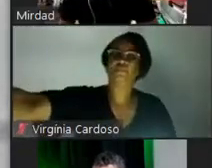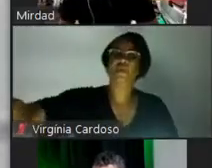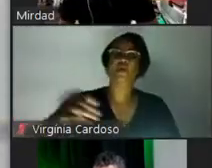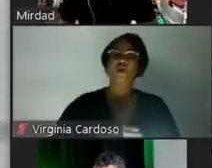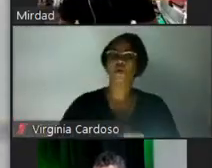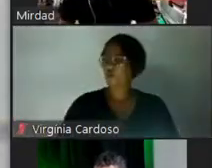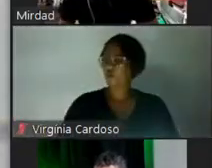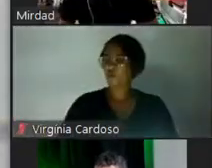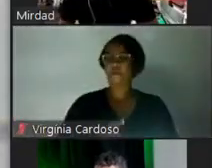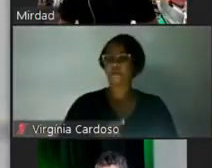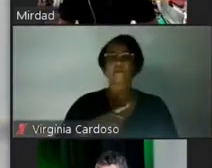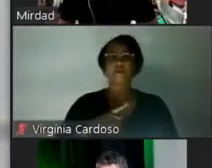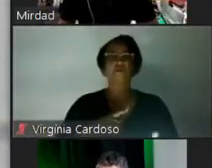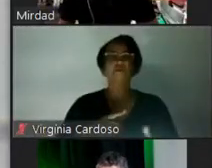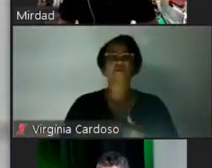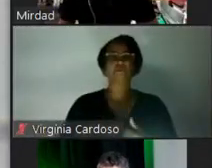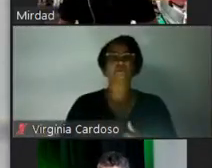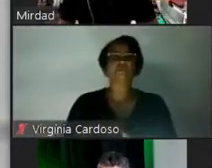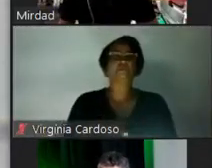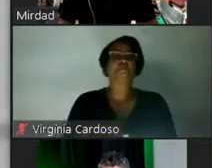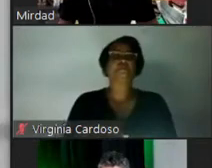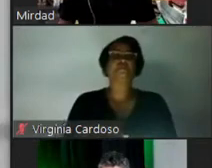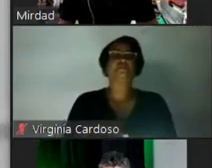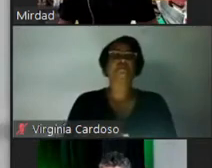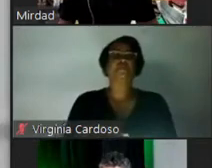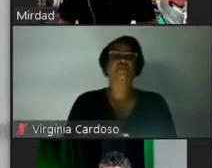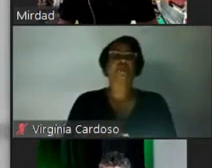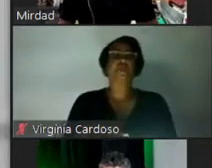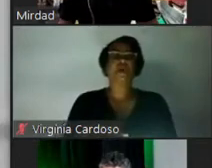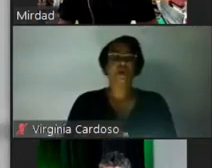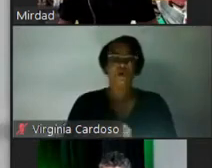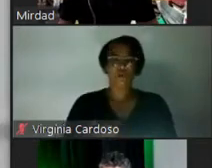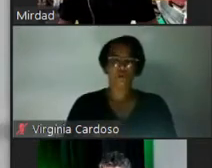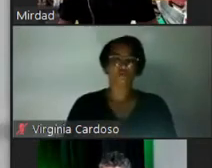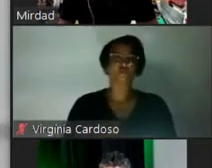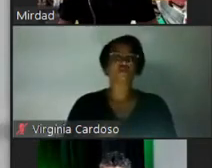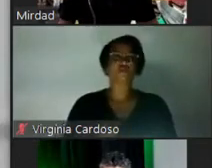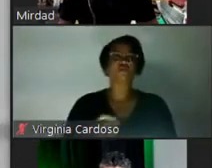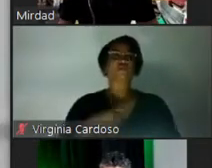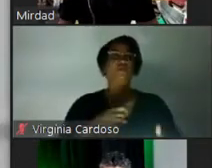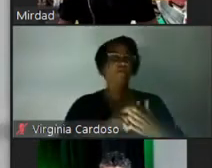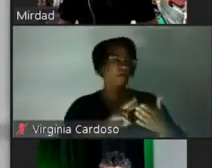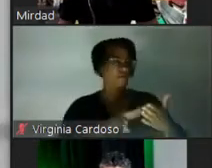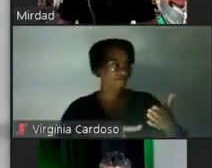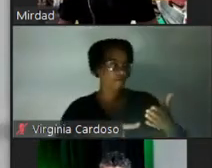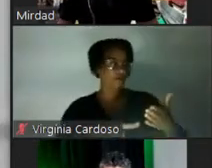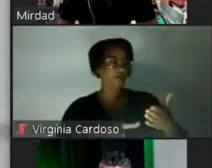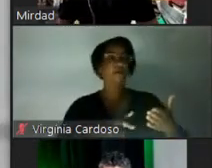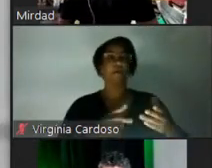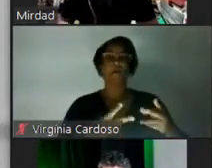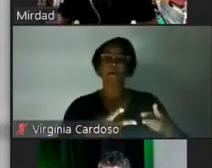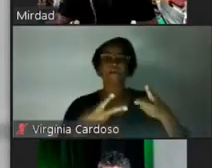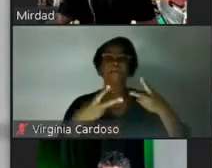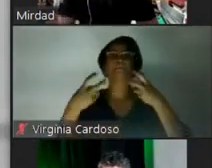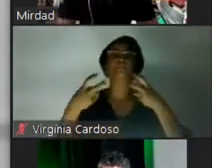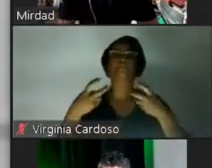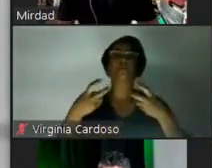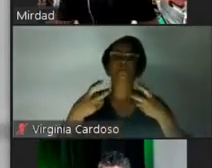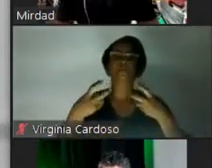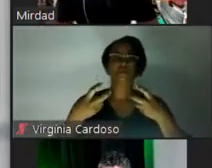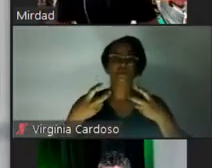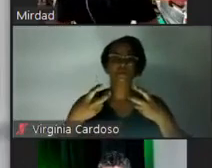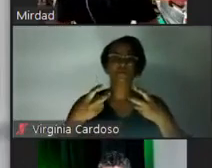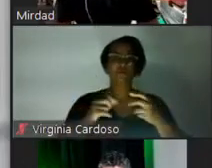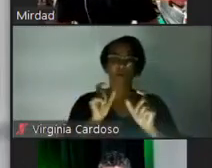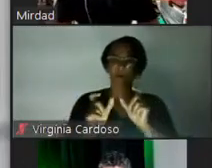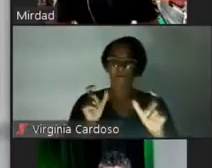palavras para além da página. Então, assim, o livro, se você pegar e abrir em qualquer canto, você percebe que as palavras querem pular